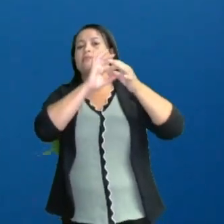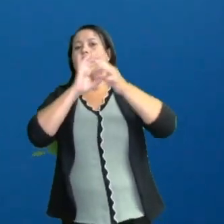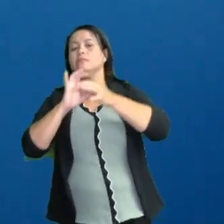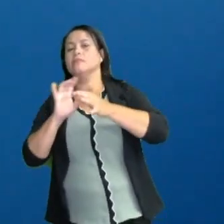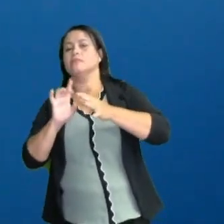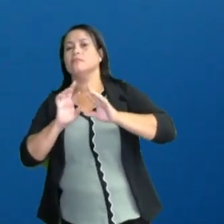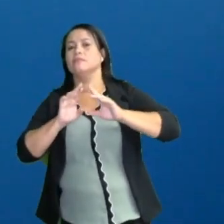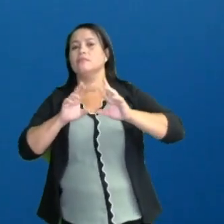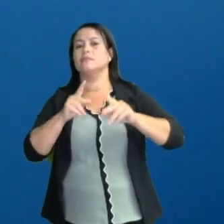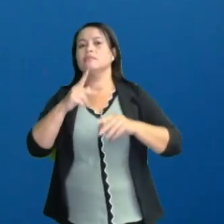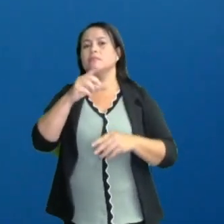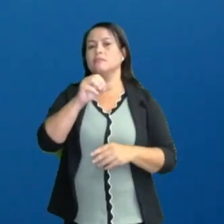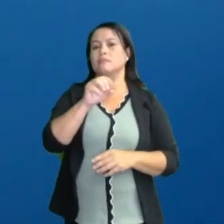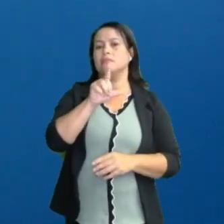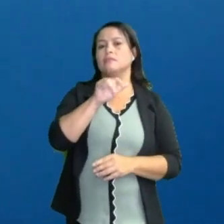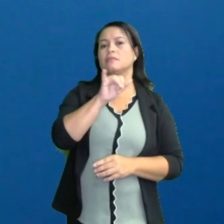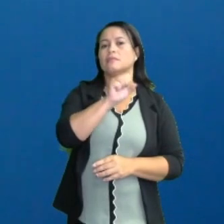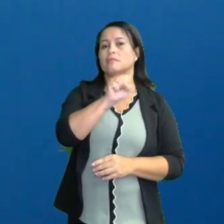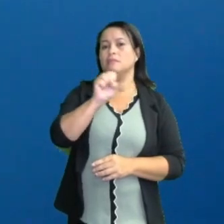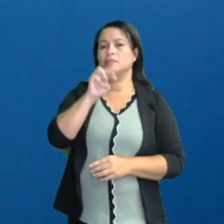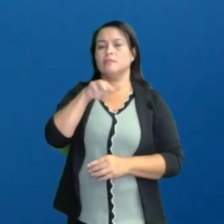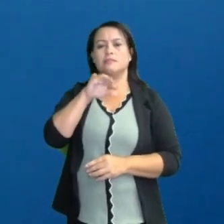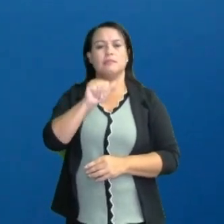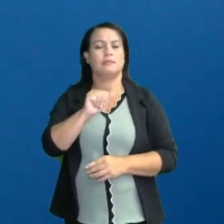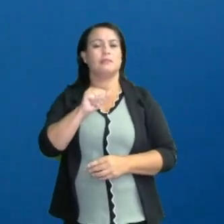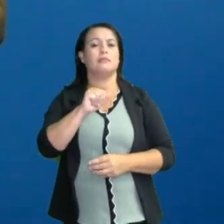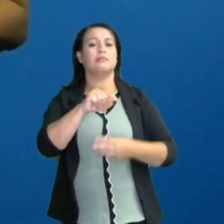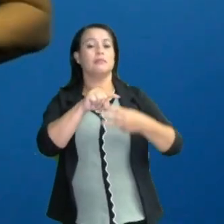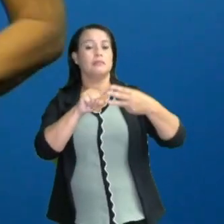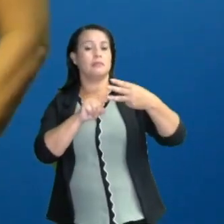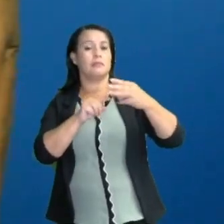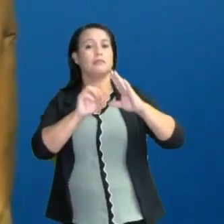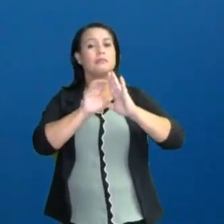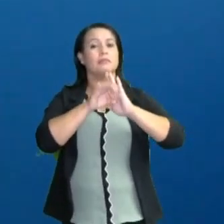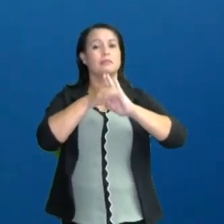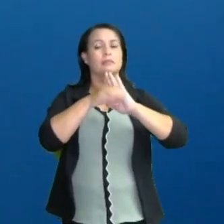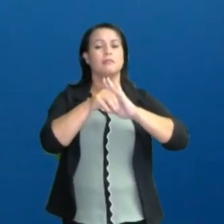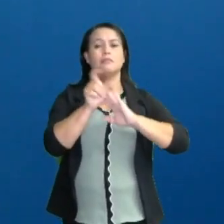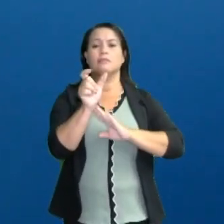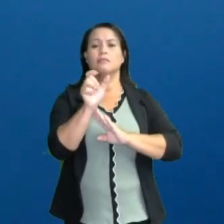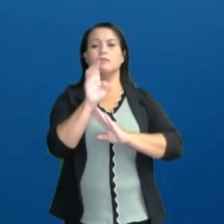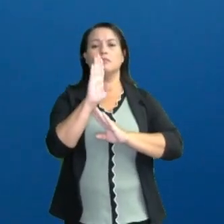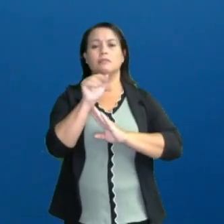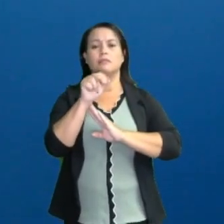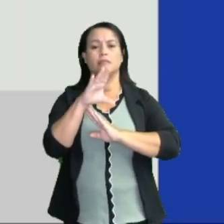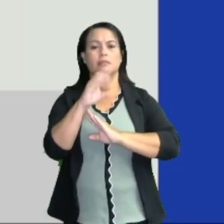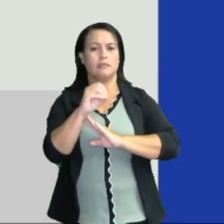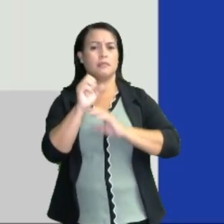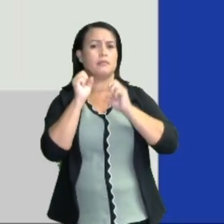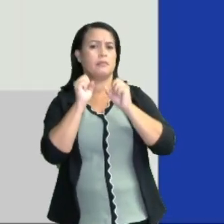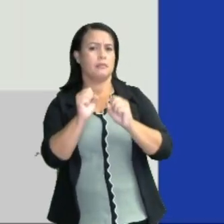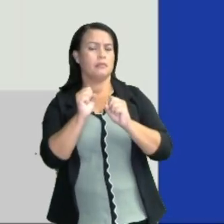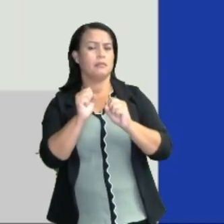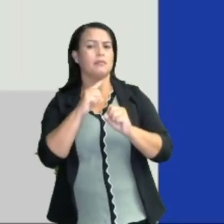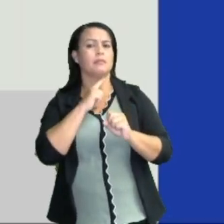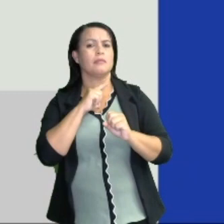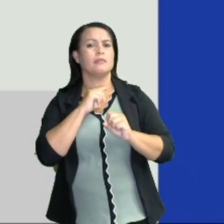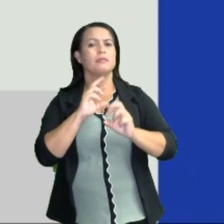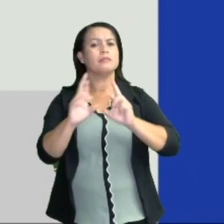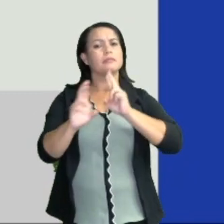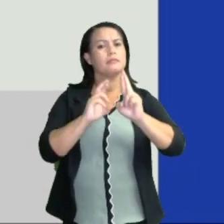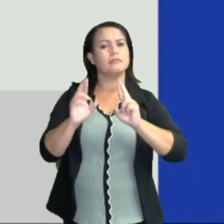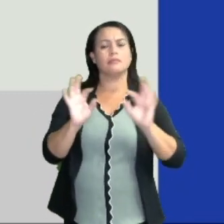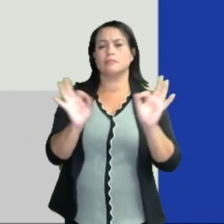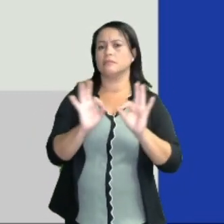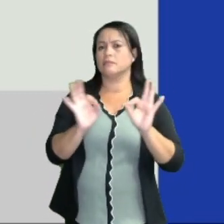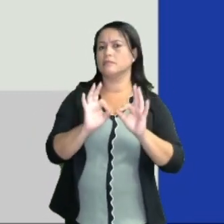outro, diferente da polissemia. Os três conceitos que a palavra banco pode adquirir não se relacionam em momento